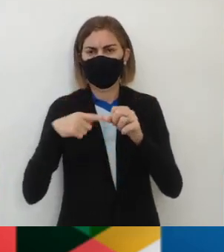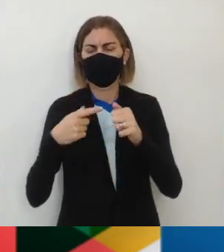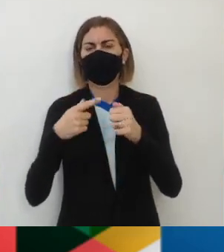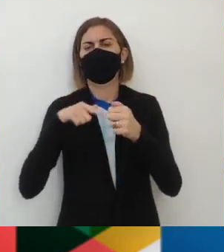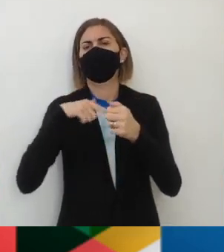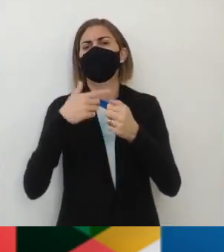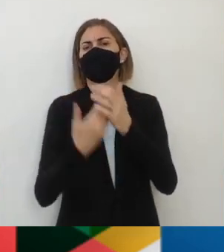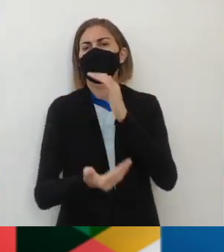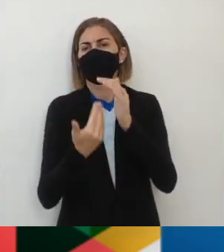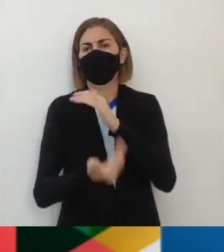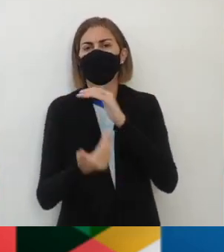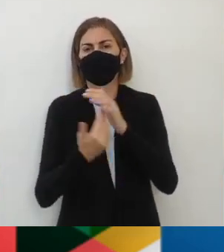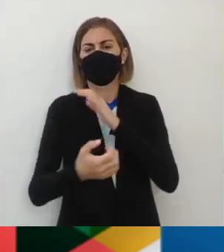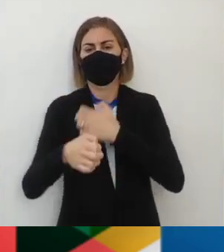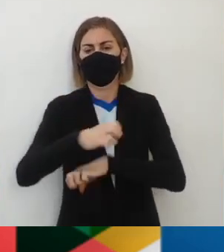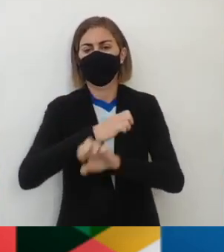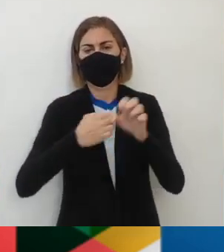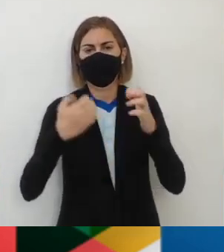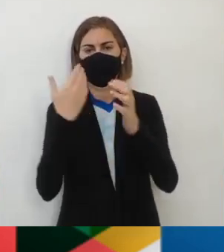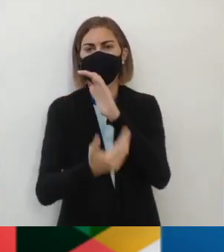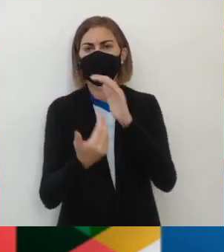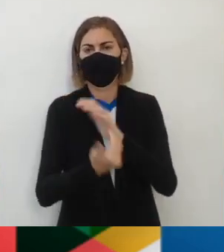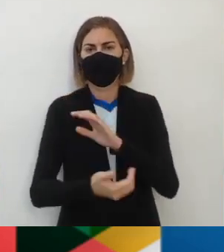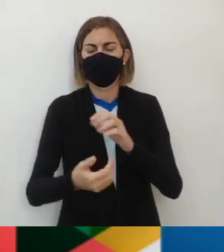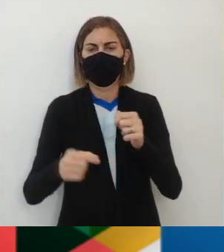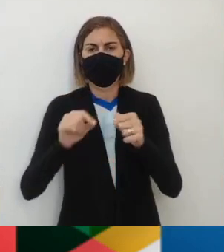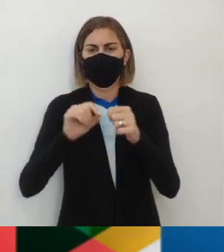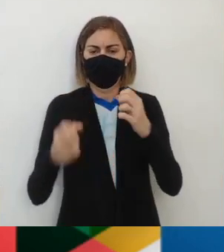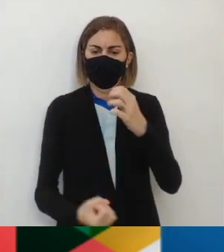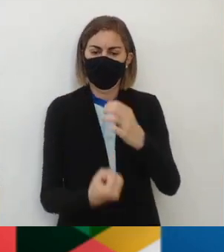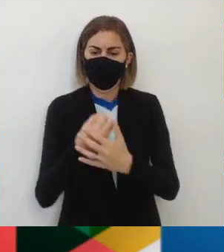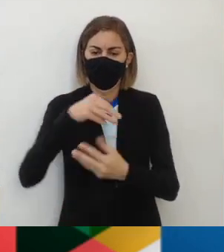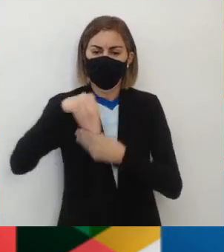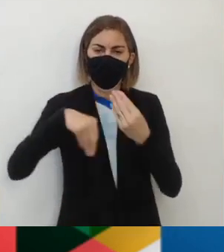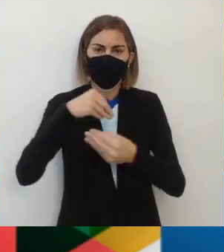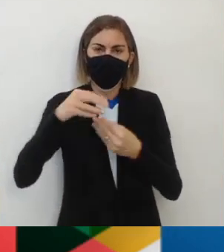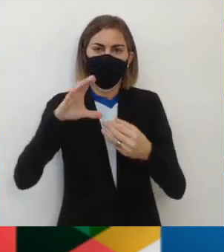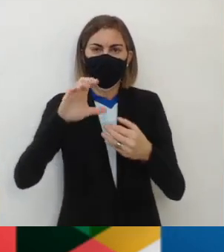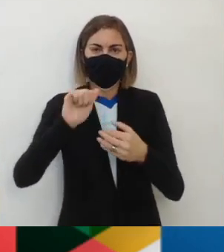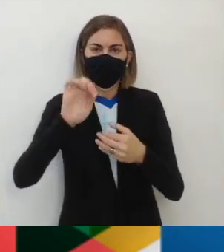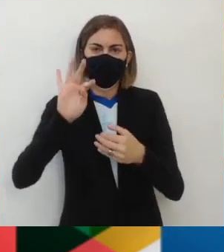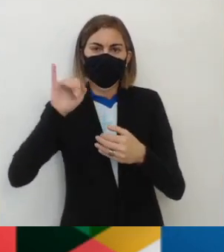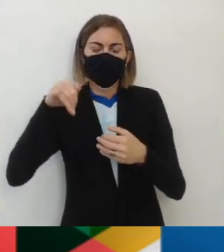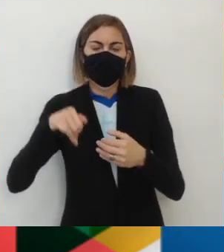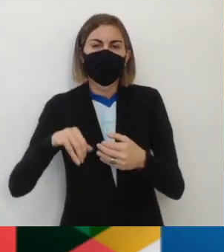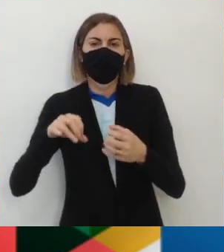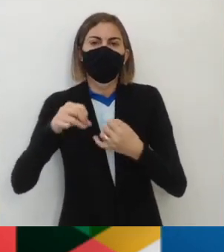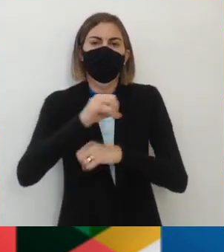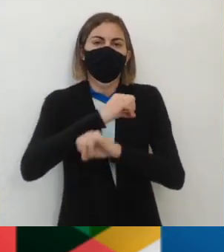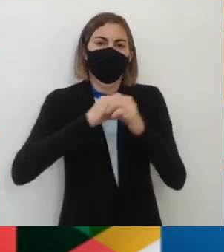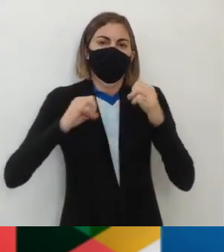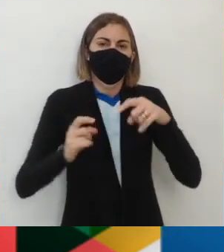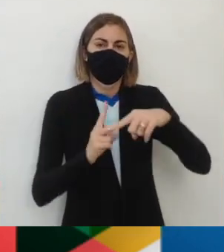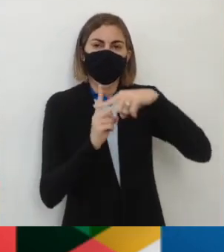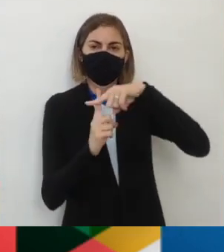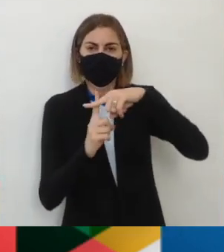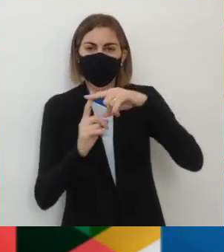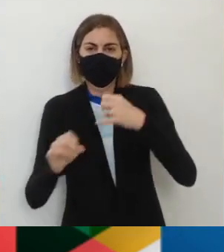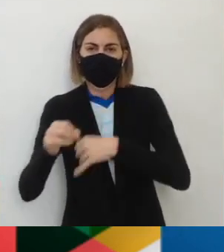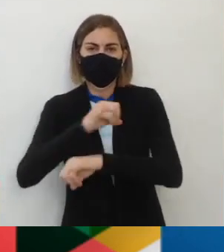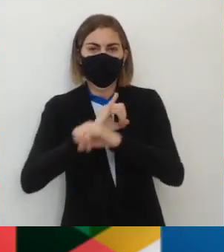a perder os seus elétrons e formar cátions, íons de cargas positivas. Esses